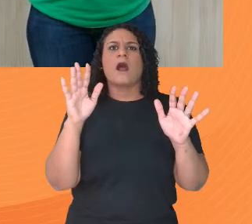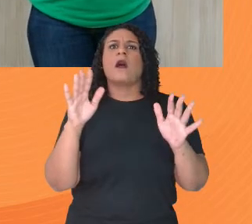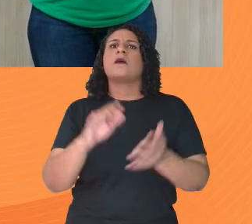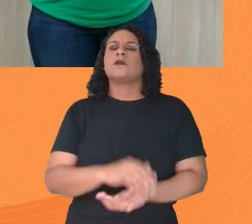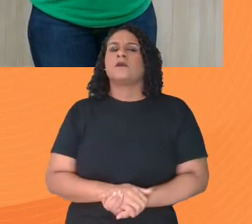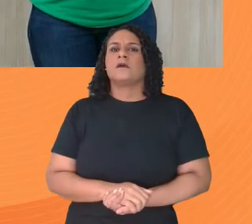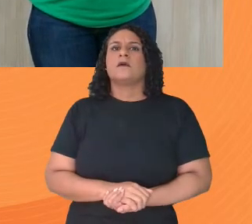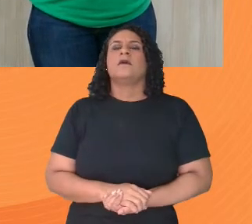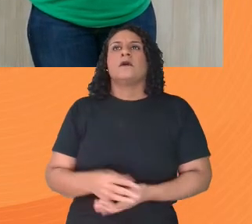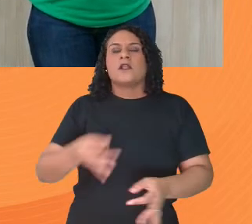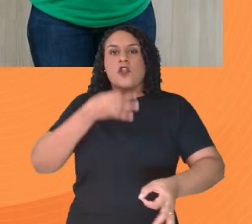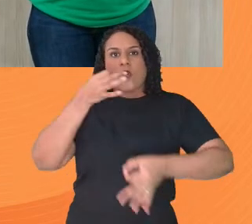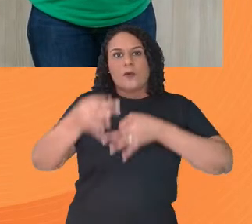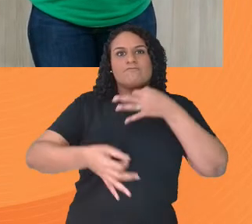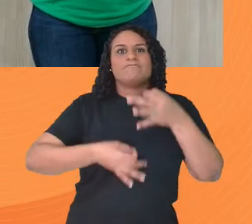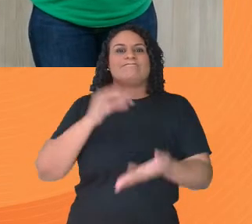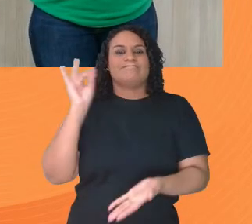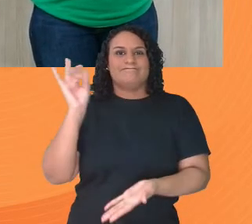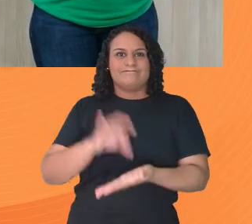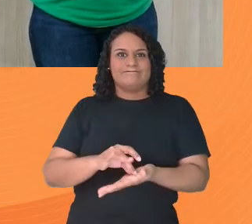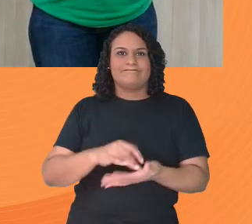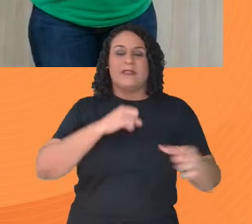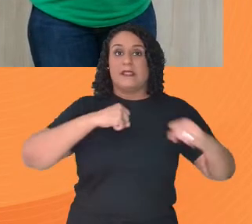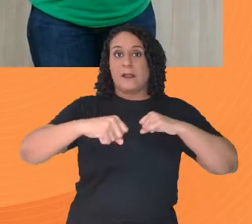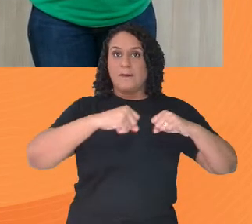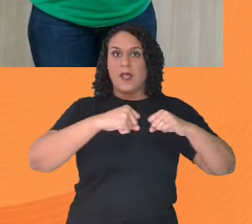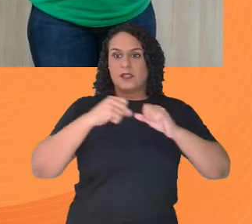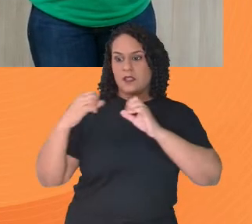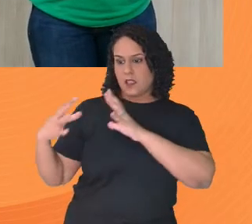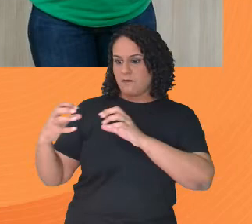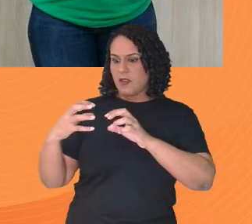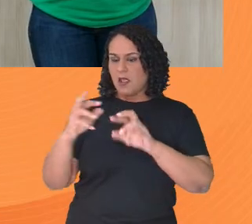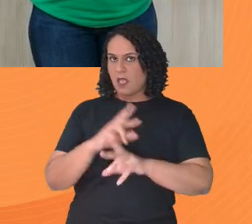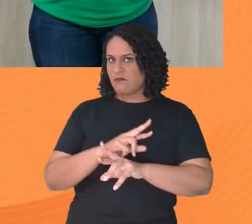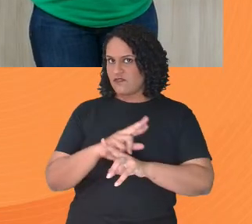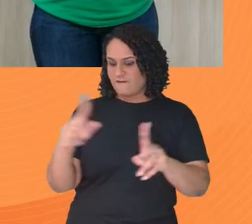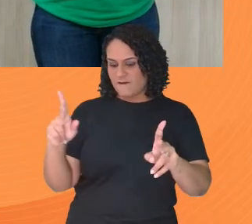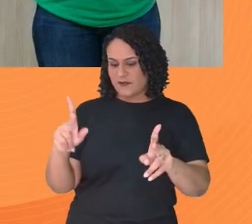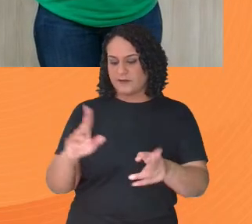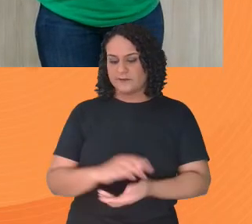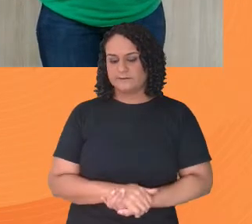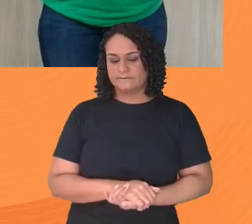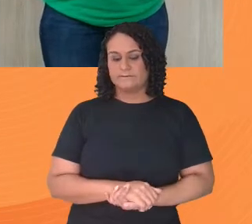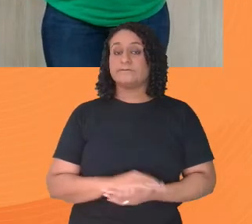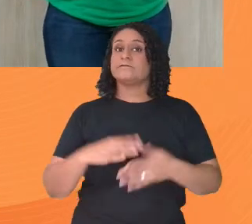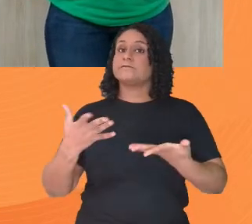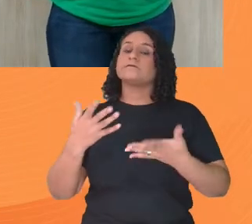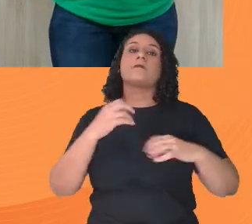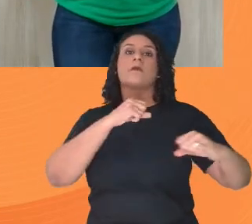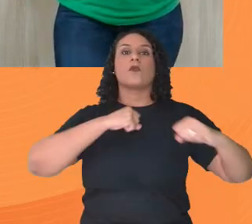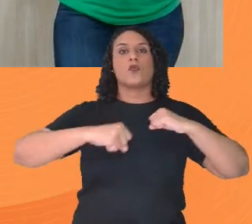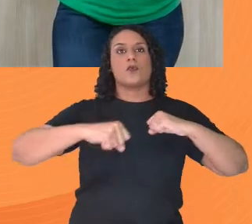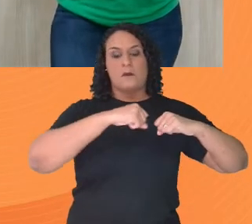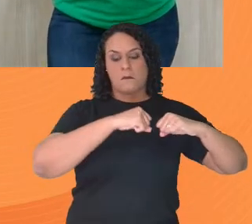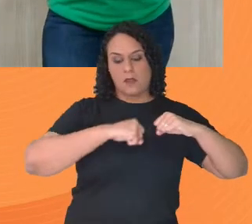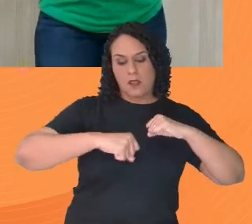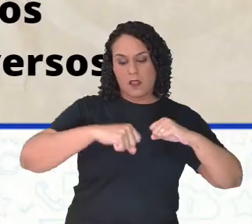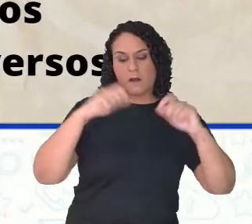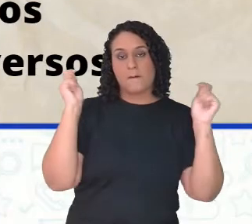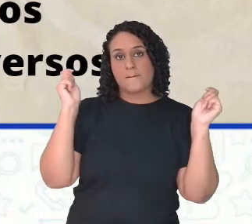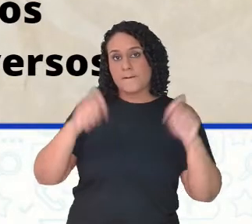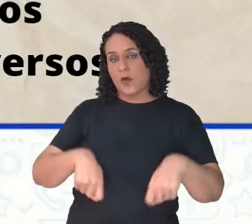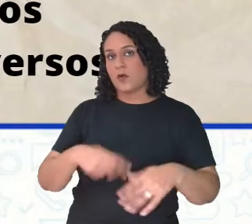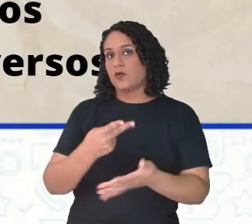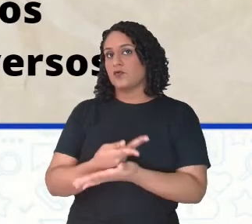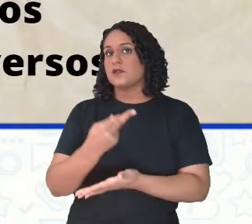sua opinião. Então, debate é muito diferente de briga. E o que é que a gente vê aí, né? Que os debates, ele pode